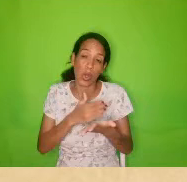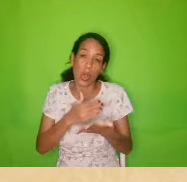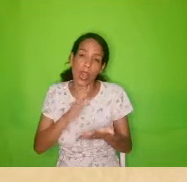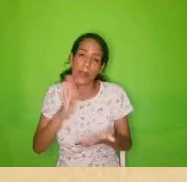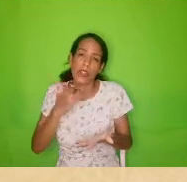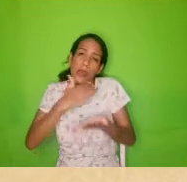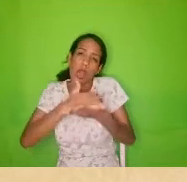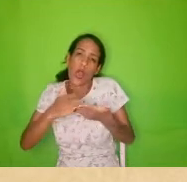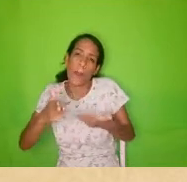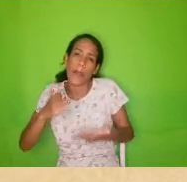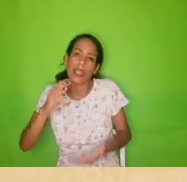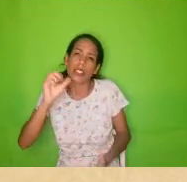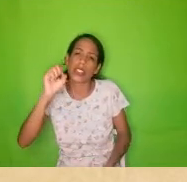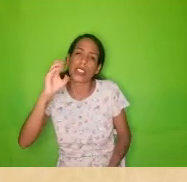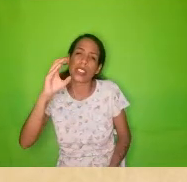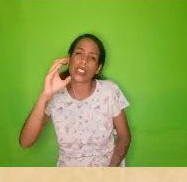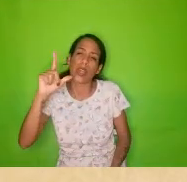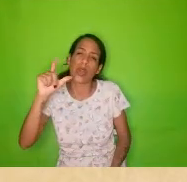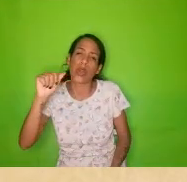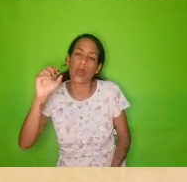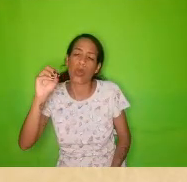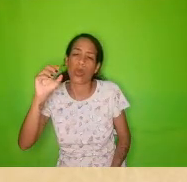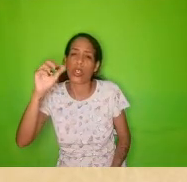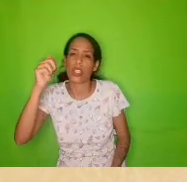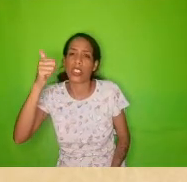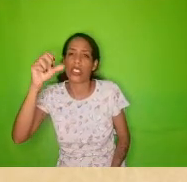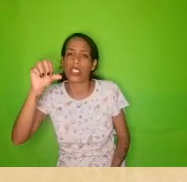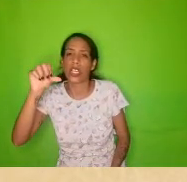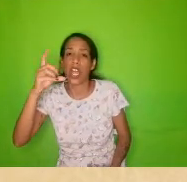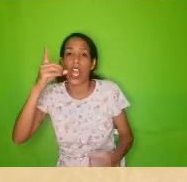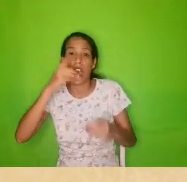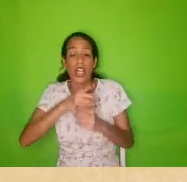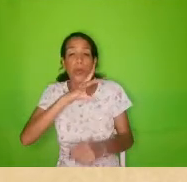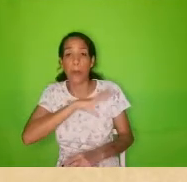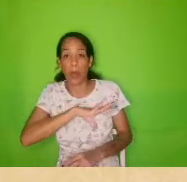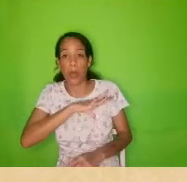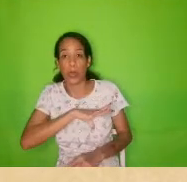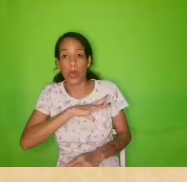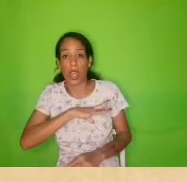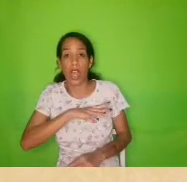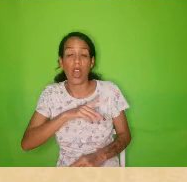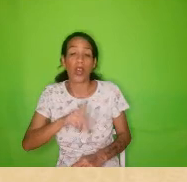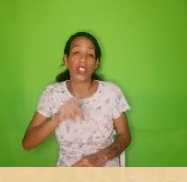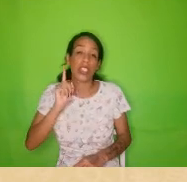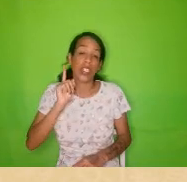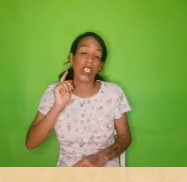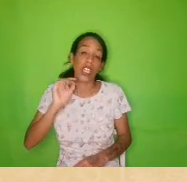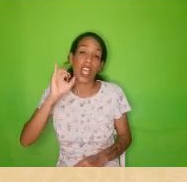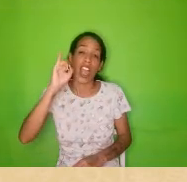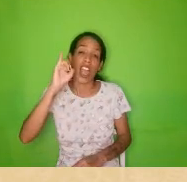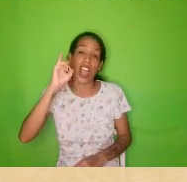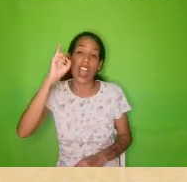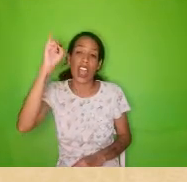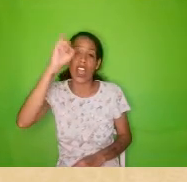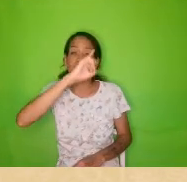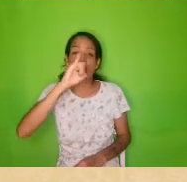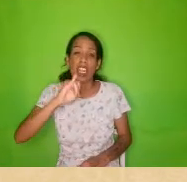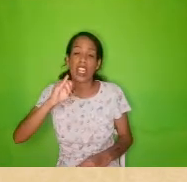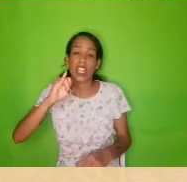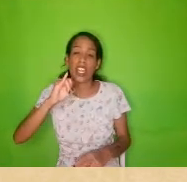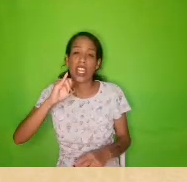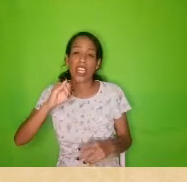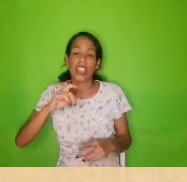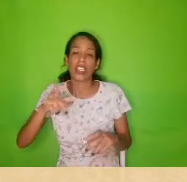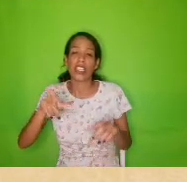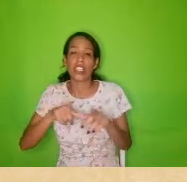XIX, ainda entre que Portugal e Inglaterra, não havia ainda a dimensão de Brasil independente, vão